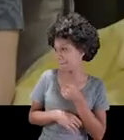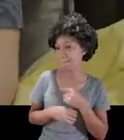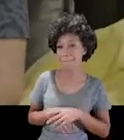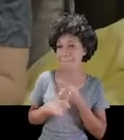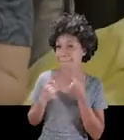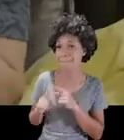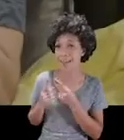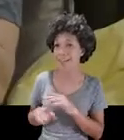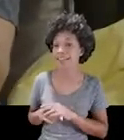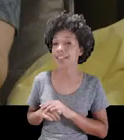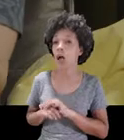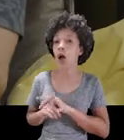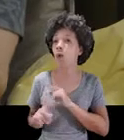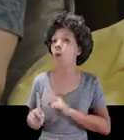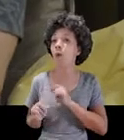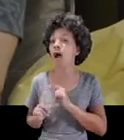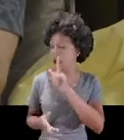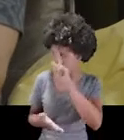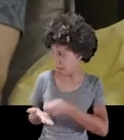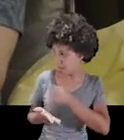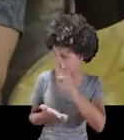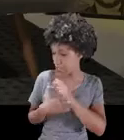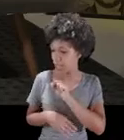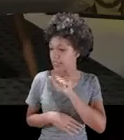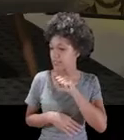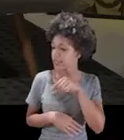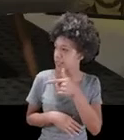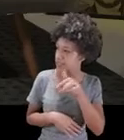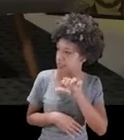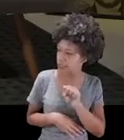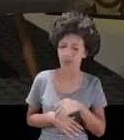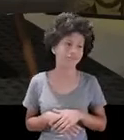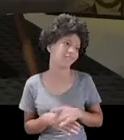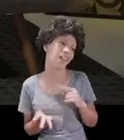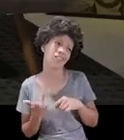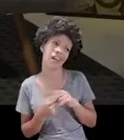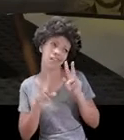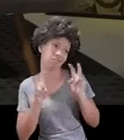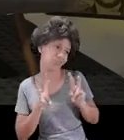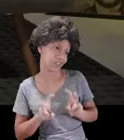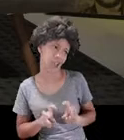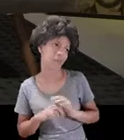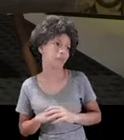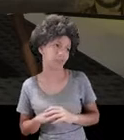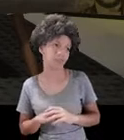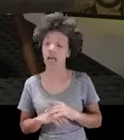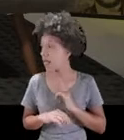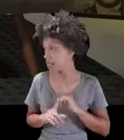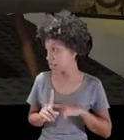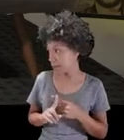galera tá fazendo uma piada com ação o motivo da piada lá maior é Assunção em vários assuntos é